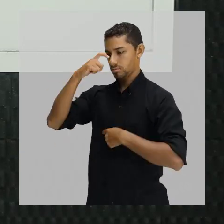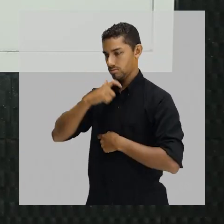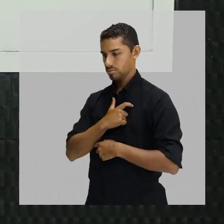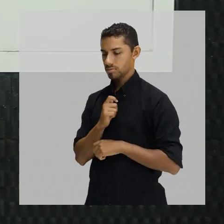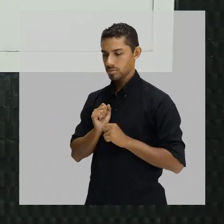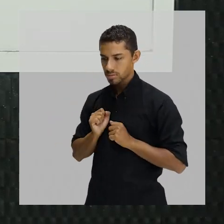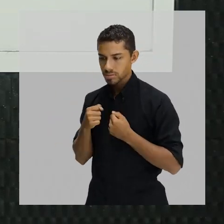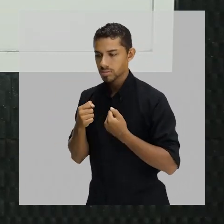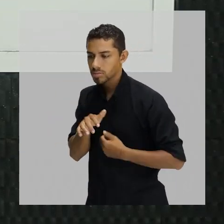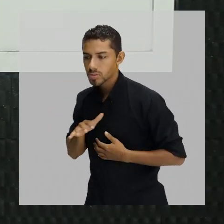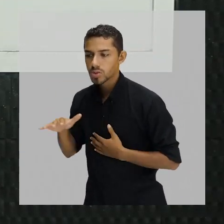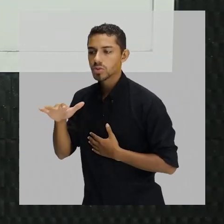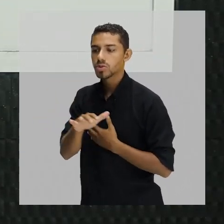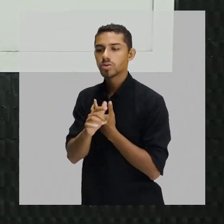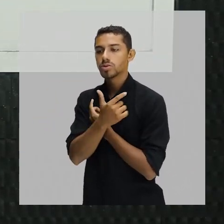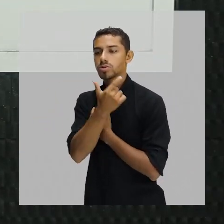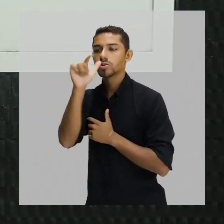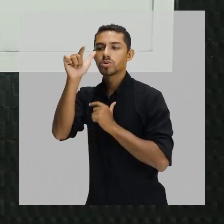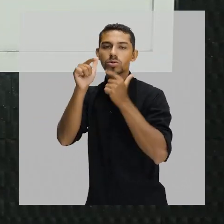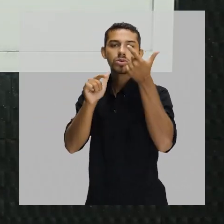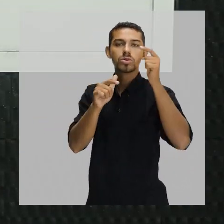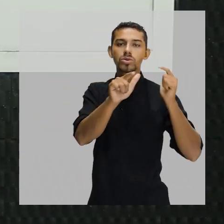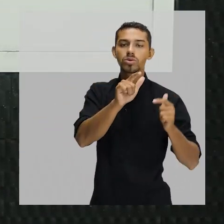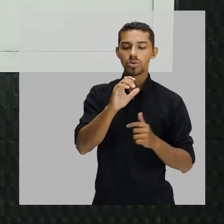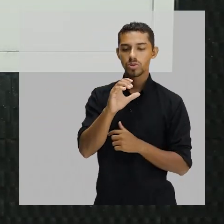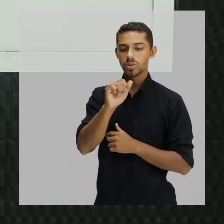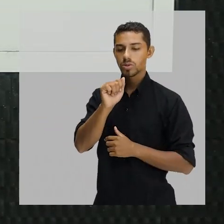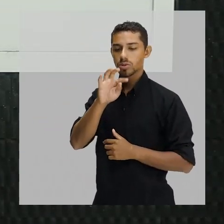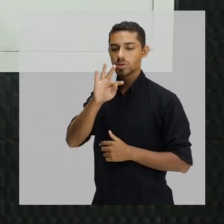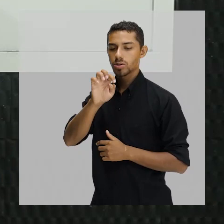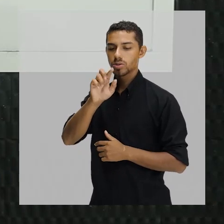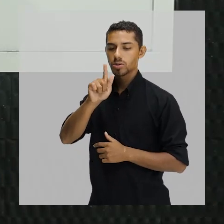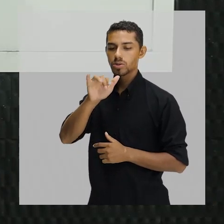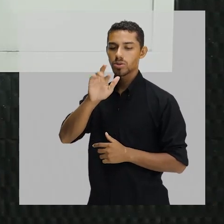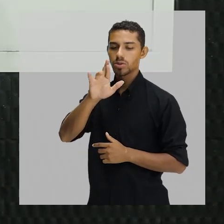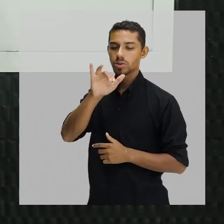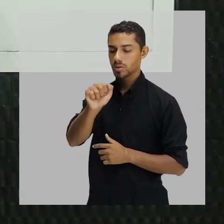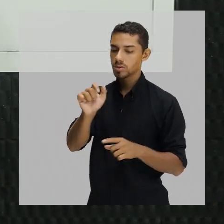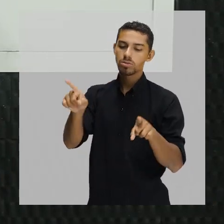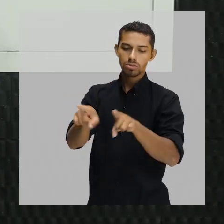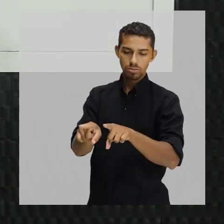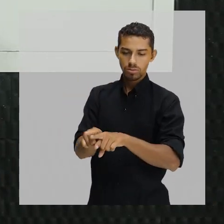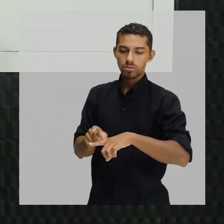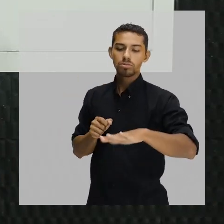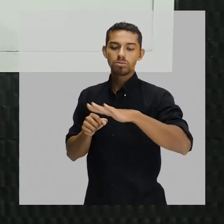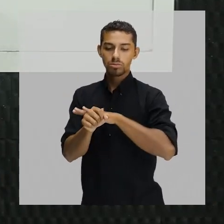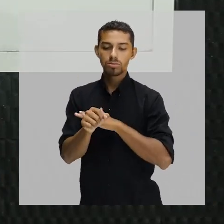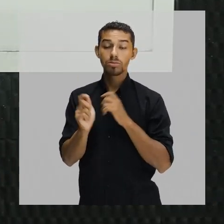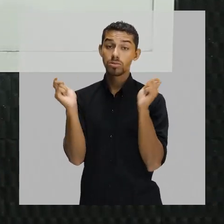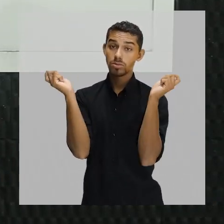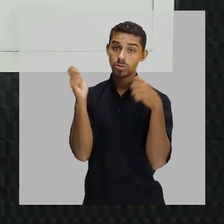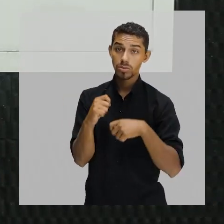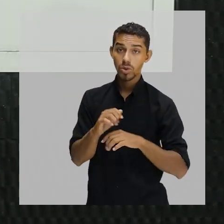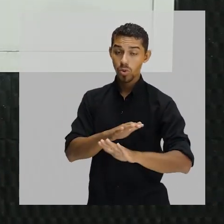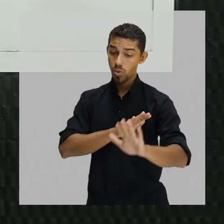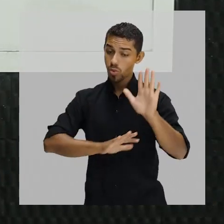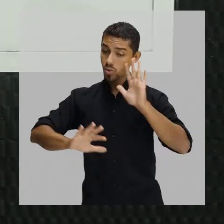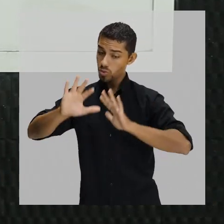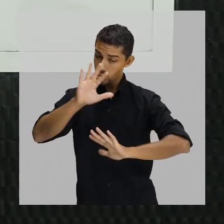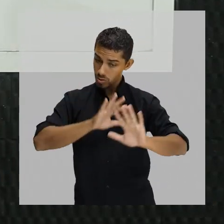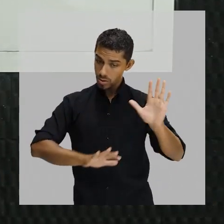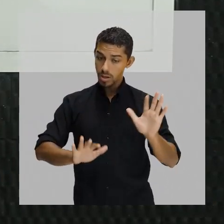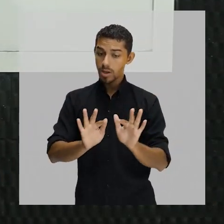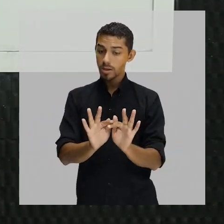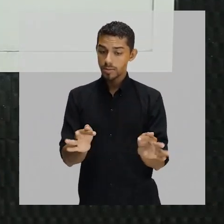eu vou para uma outra categoria. Eu vou para a episteme, a epistemologia ali se insere, ok? Então tenha muito cuidado com